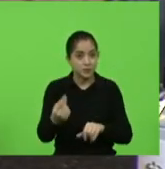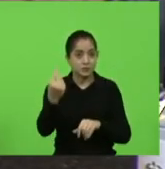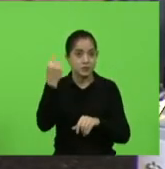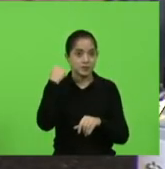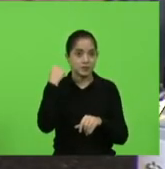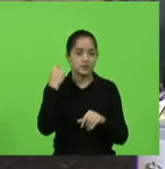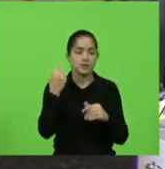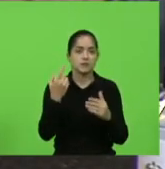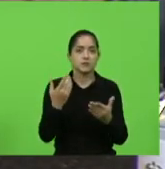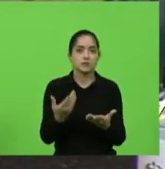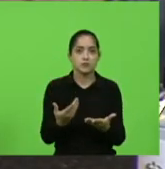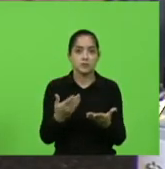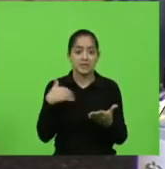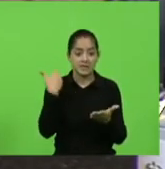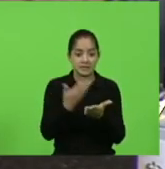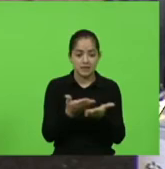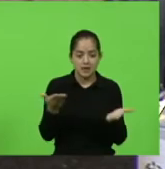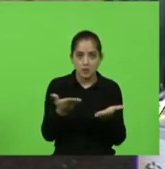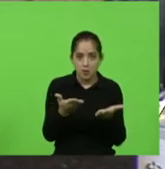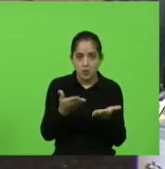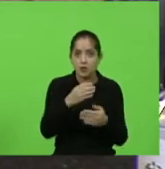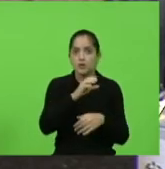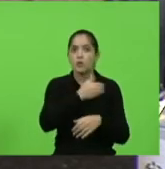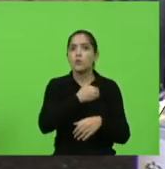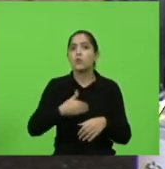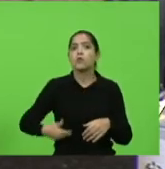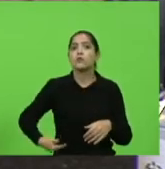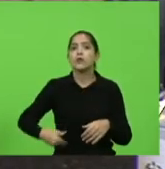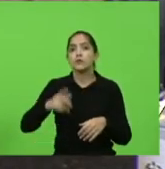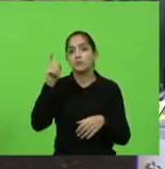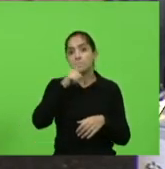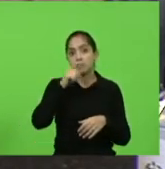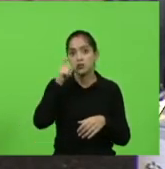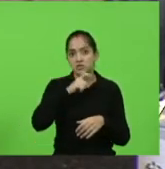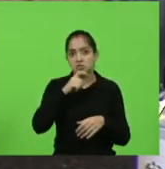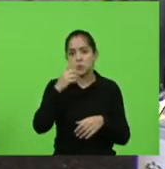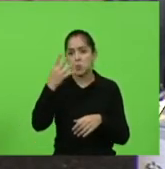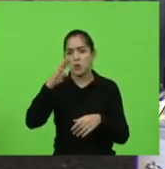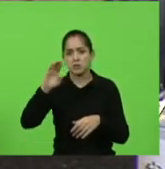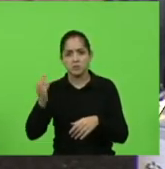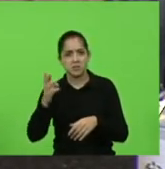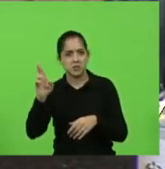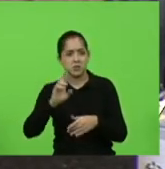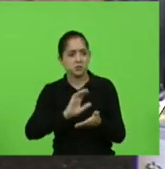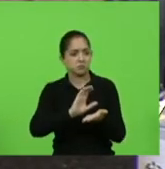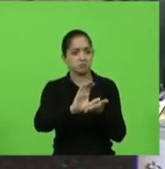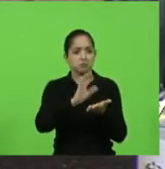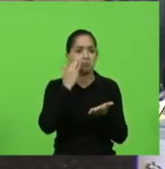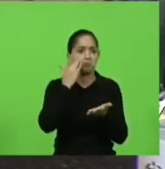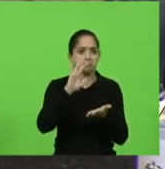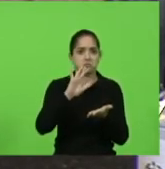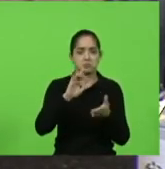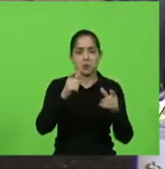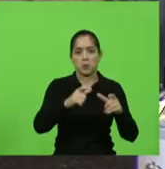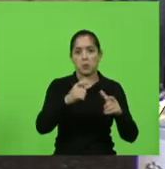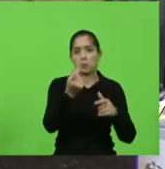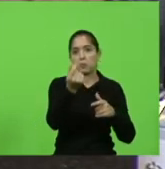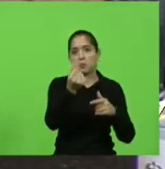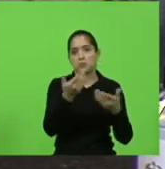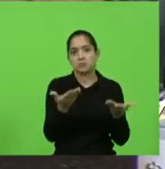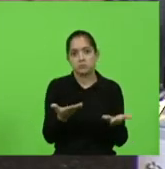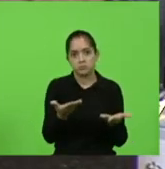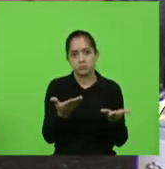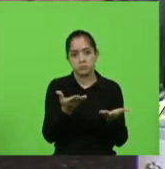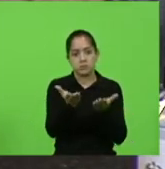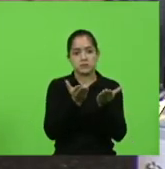porque até agora o governo mentiu. Esses 4 milhões eu não sei se está lá, eu não sei o que fizeram, não sei que empresa, que licitação que eles vão fazer, que já